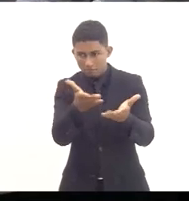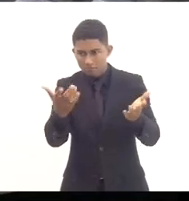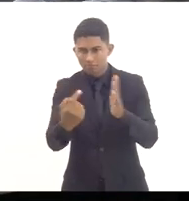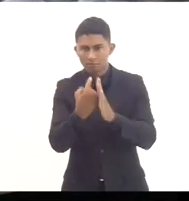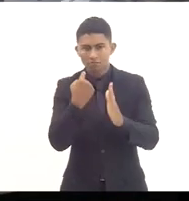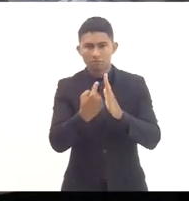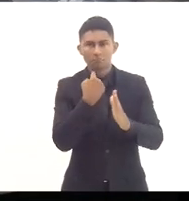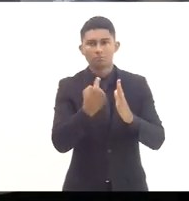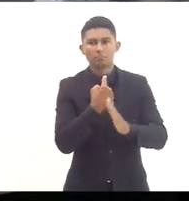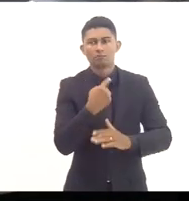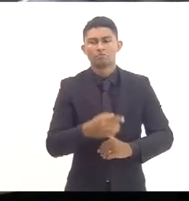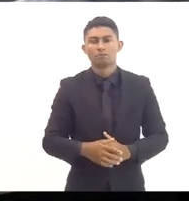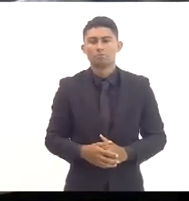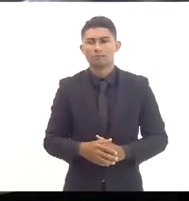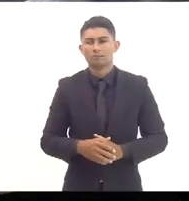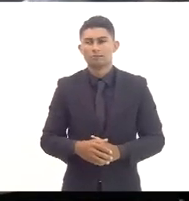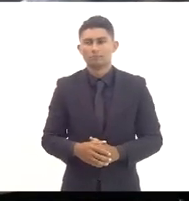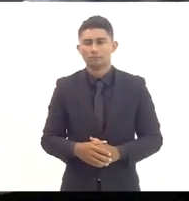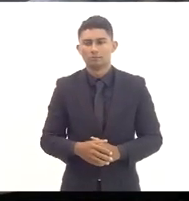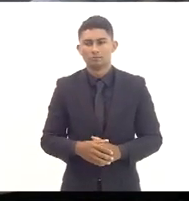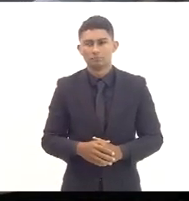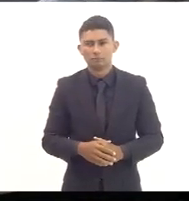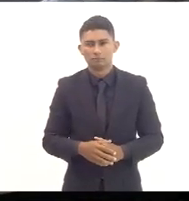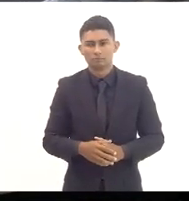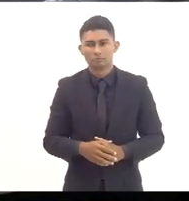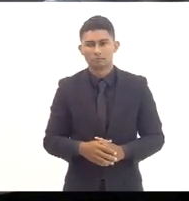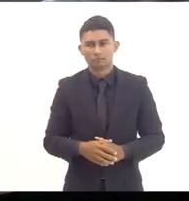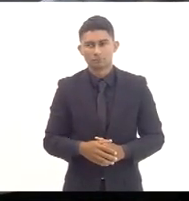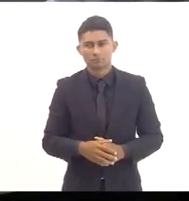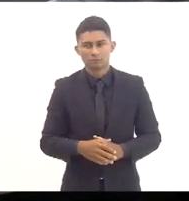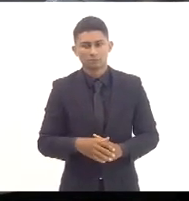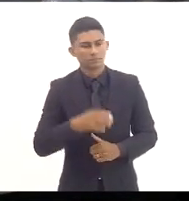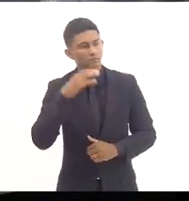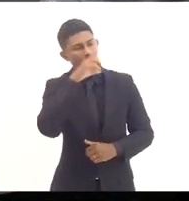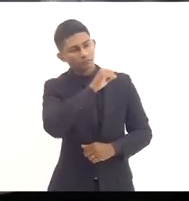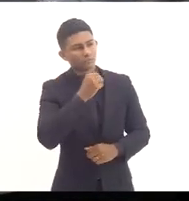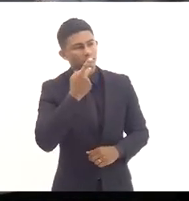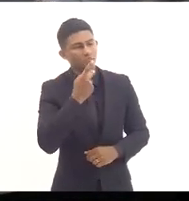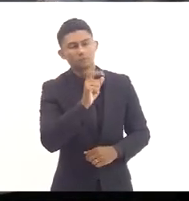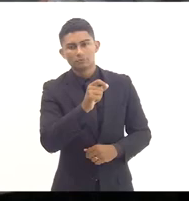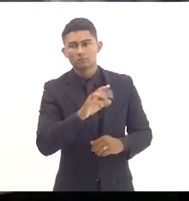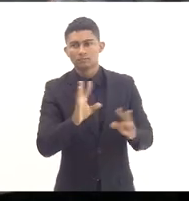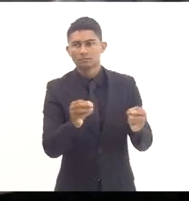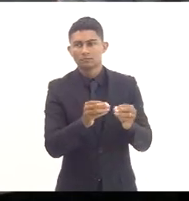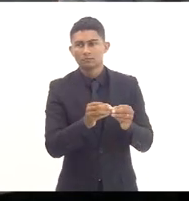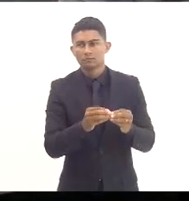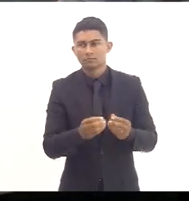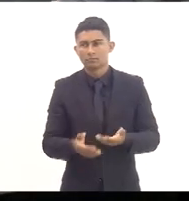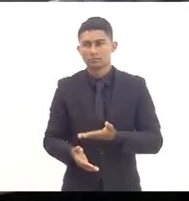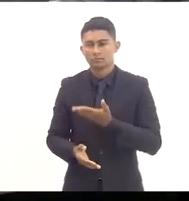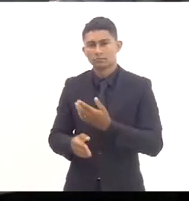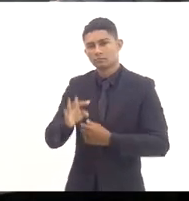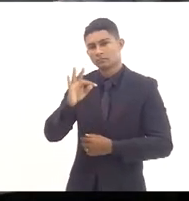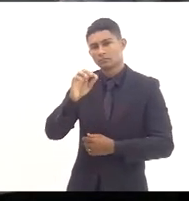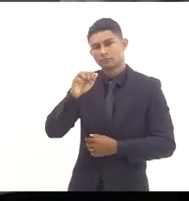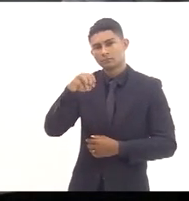a fala para só fazer um observar lógico do Outono e